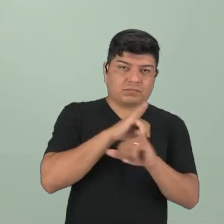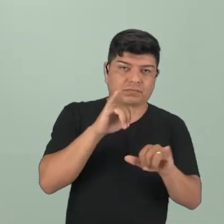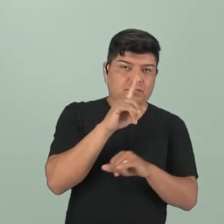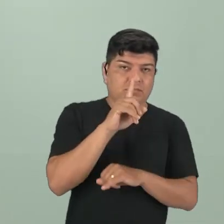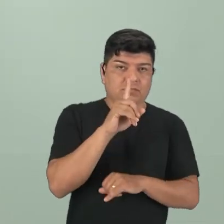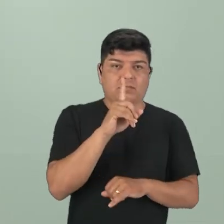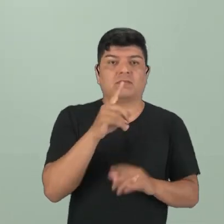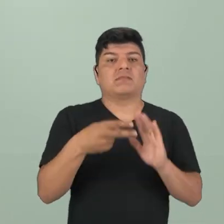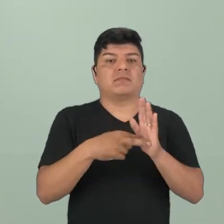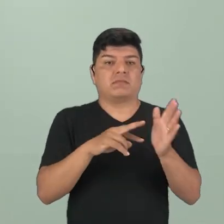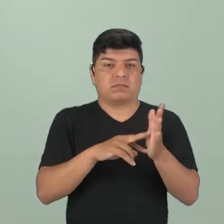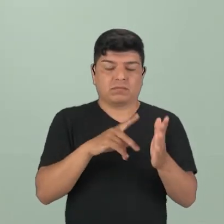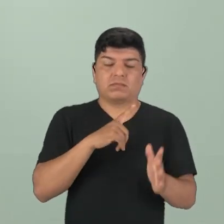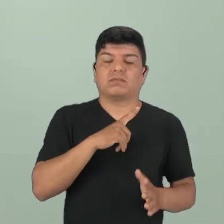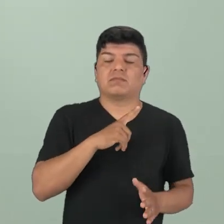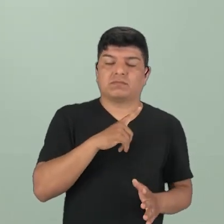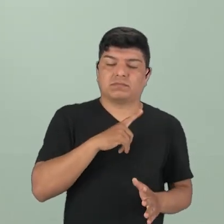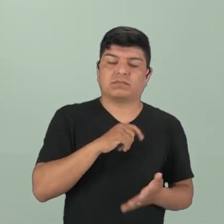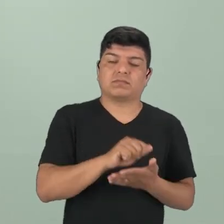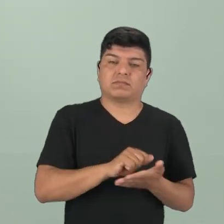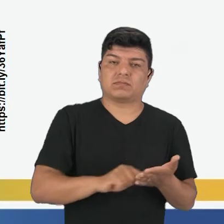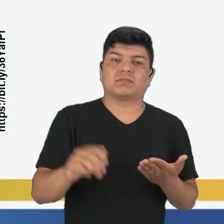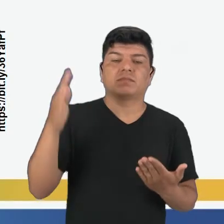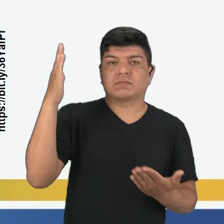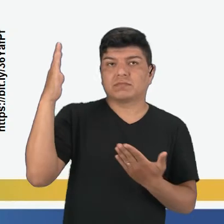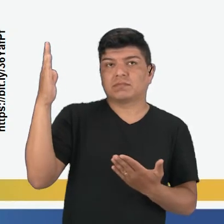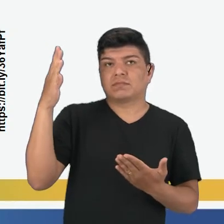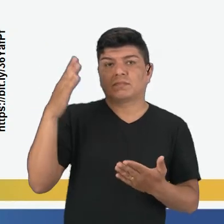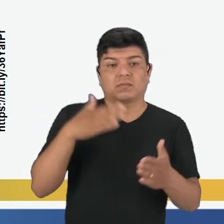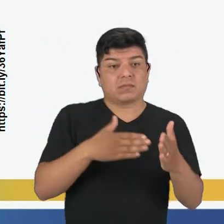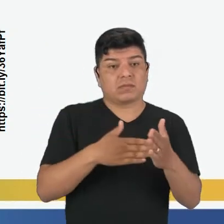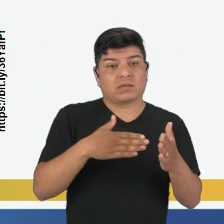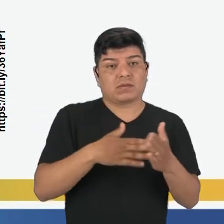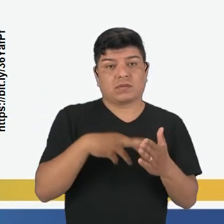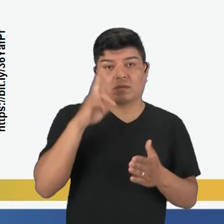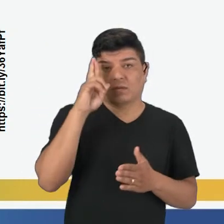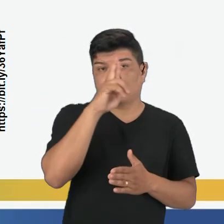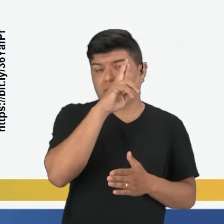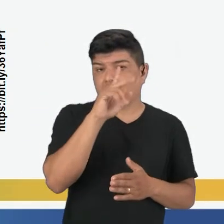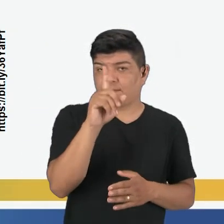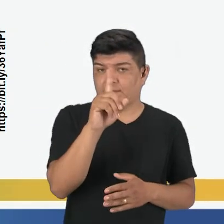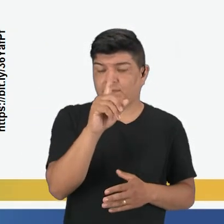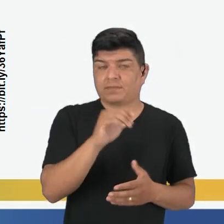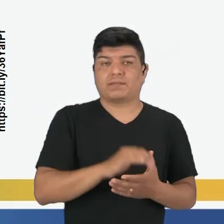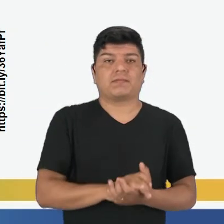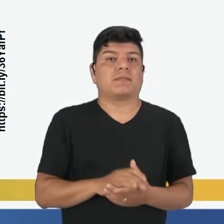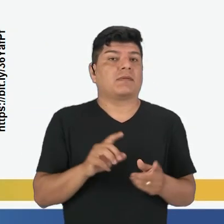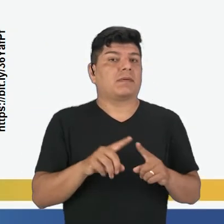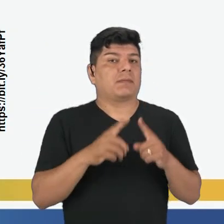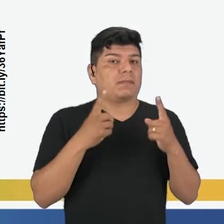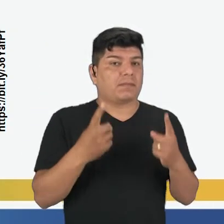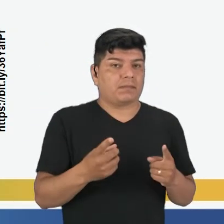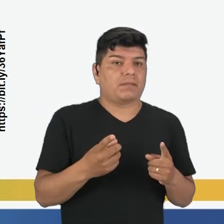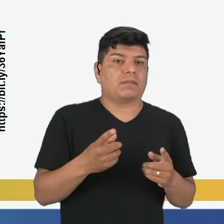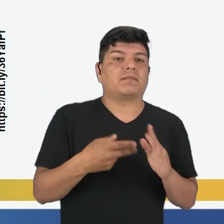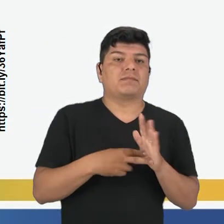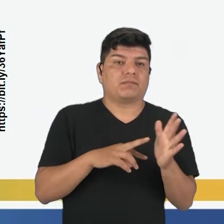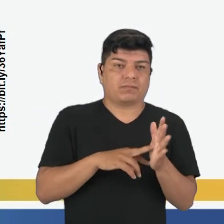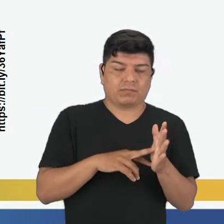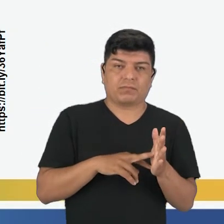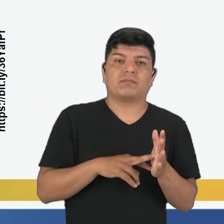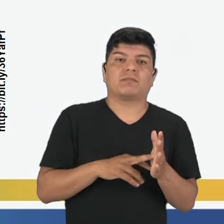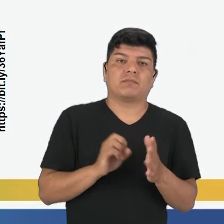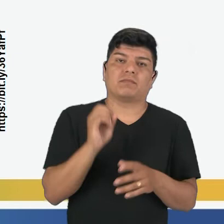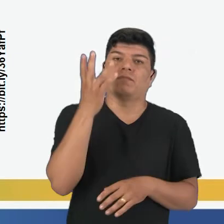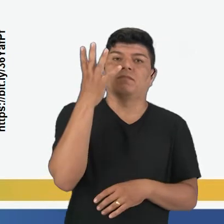tem significado, está escrito ali. Não se prende a fatos históricos, mas ele dá significado